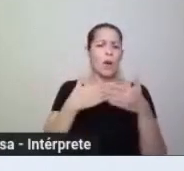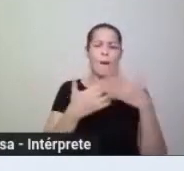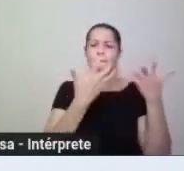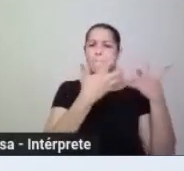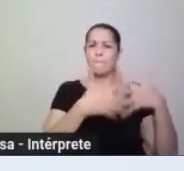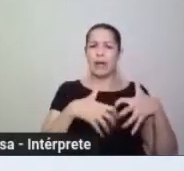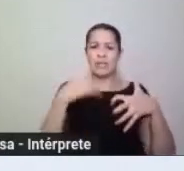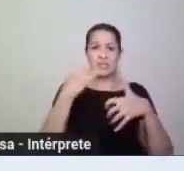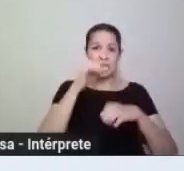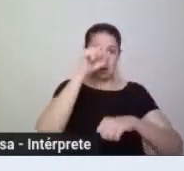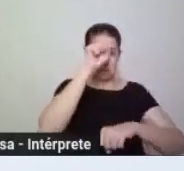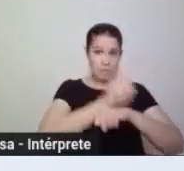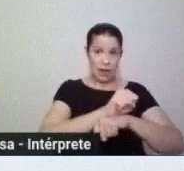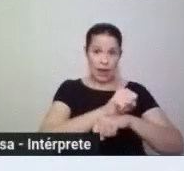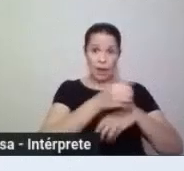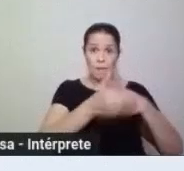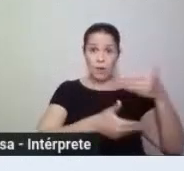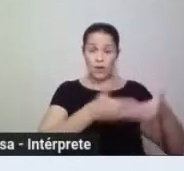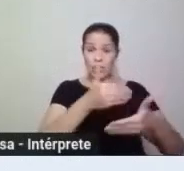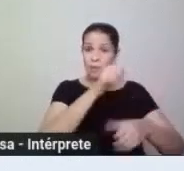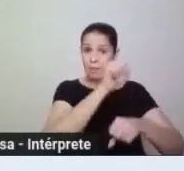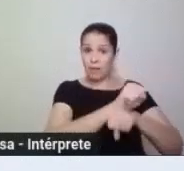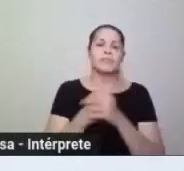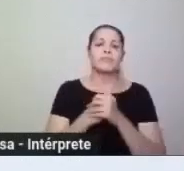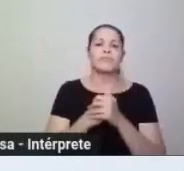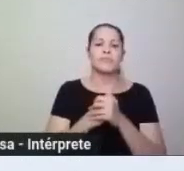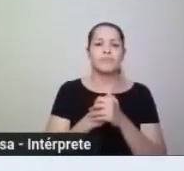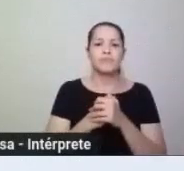pare no meio do processo, separa a